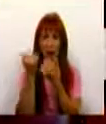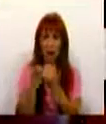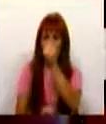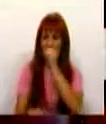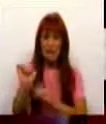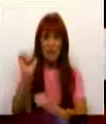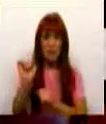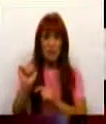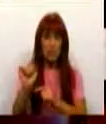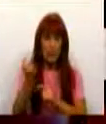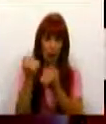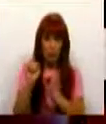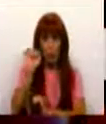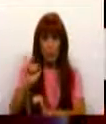autonomia,